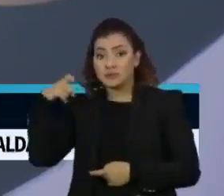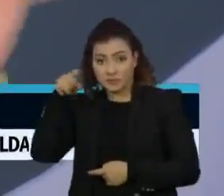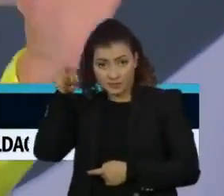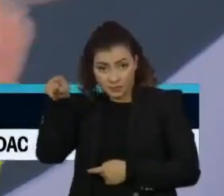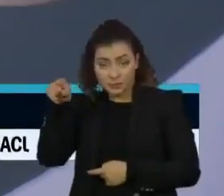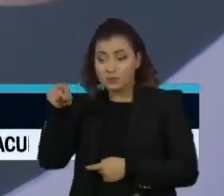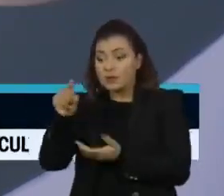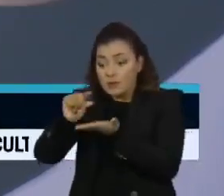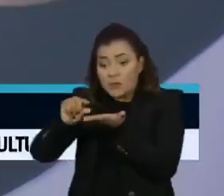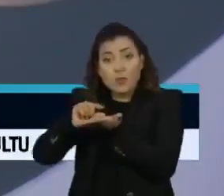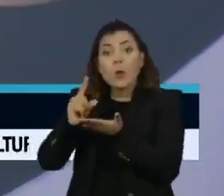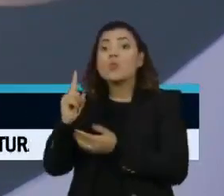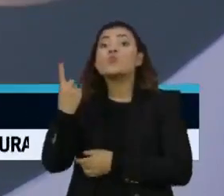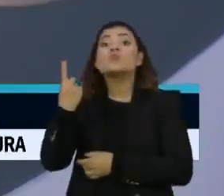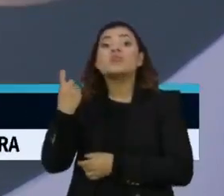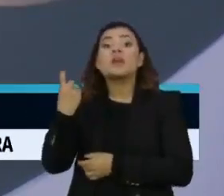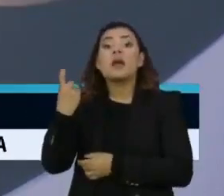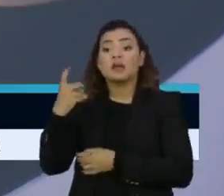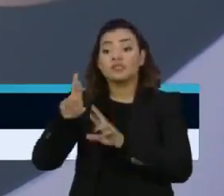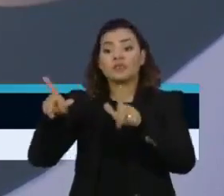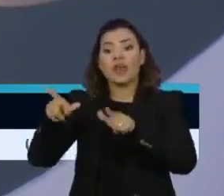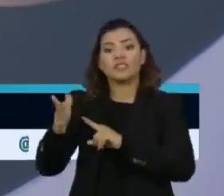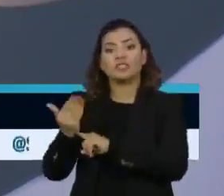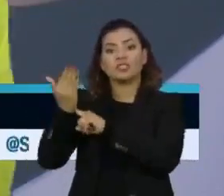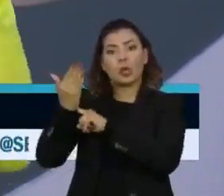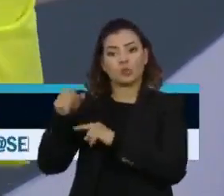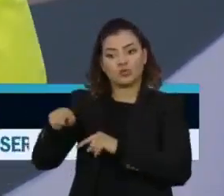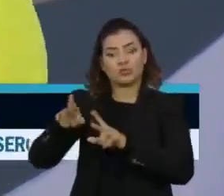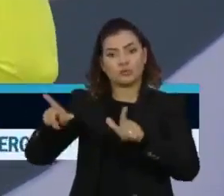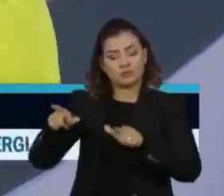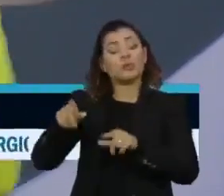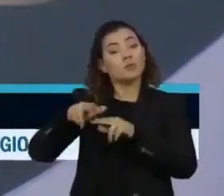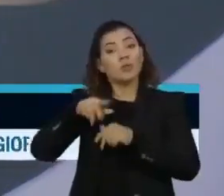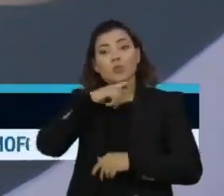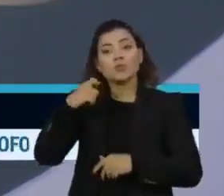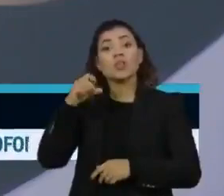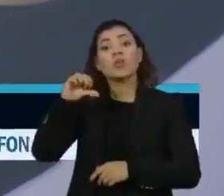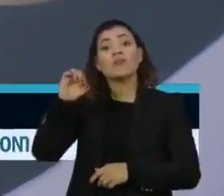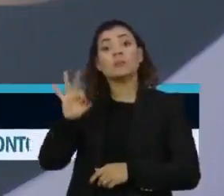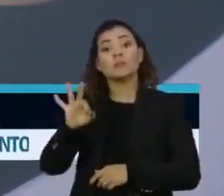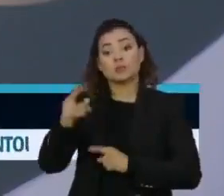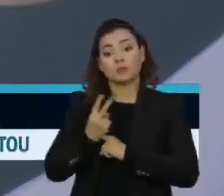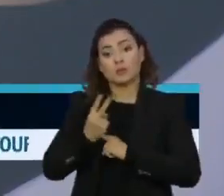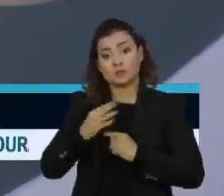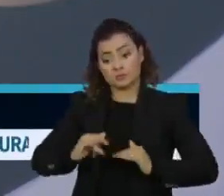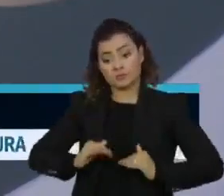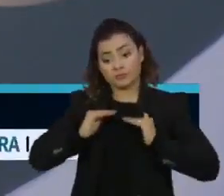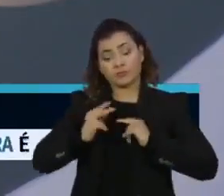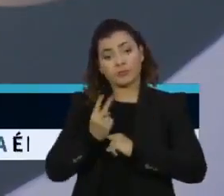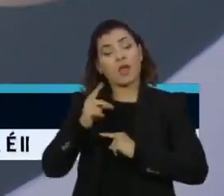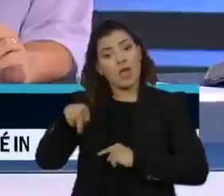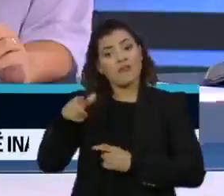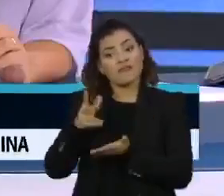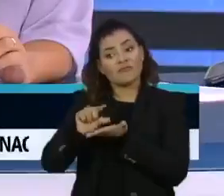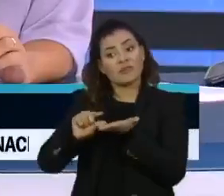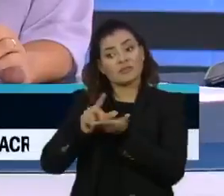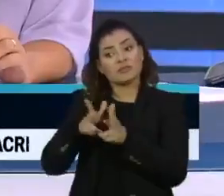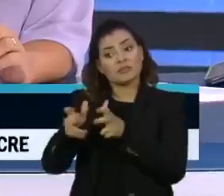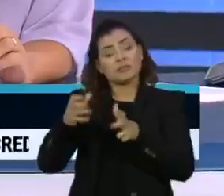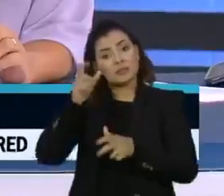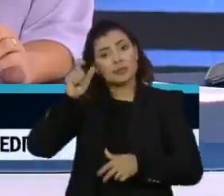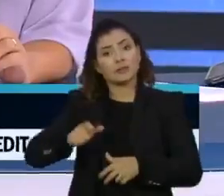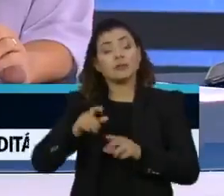adenovírus diferentes é a única que tem essa tecnologia e os dados da Rússia fala em 90 porcento de proteção então é uma vacina